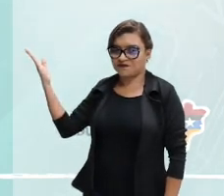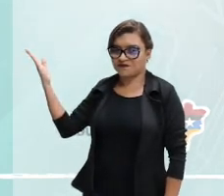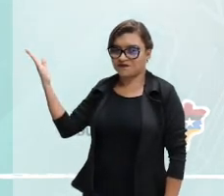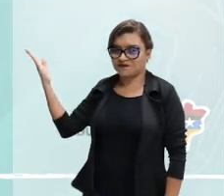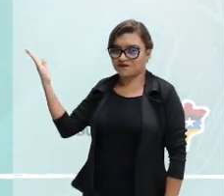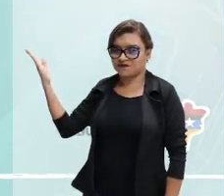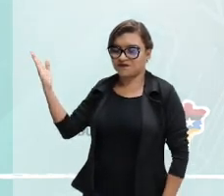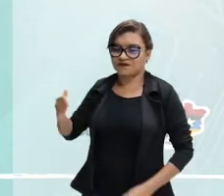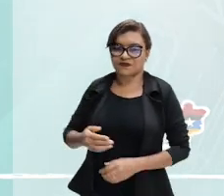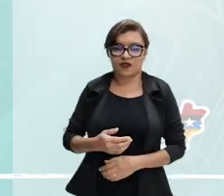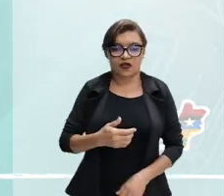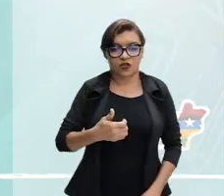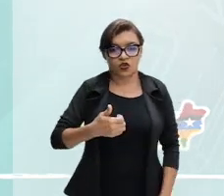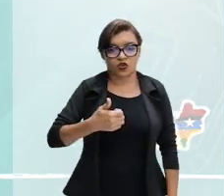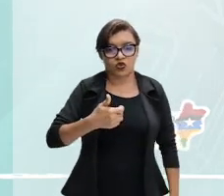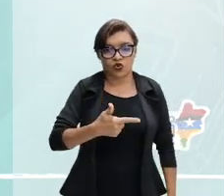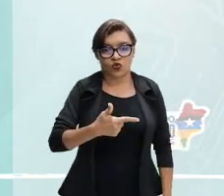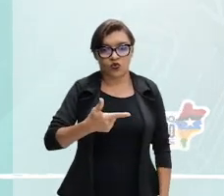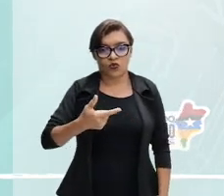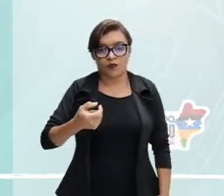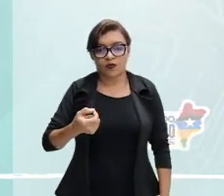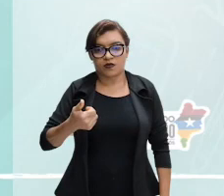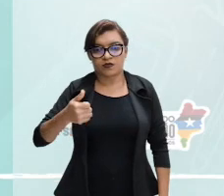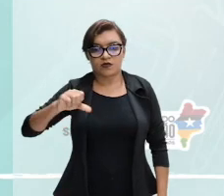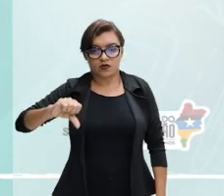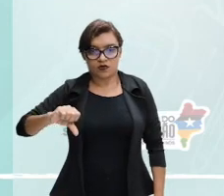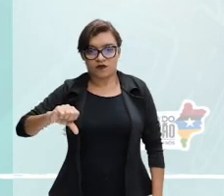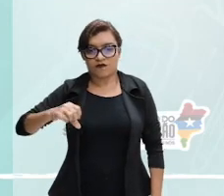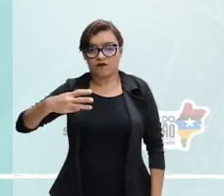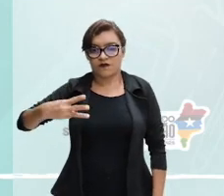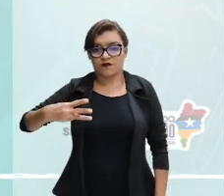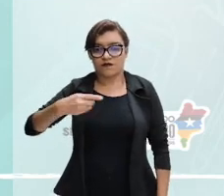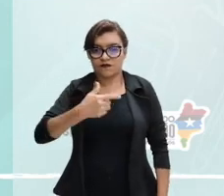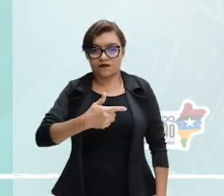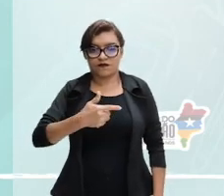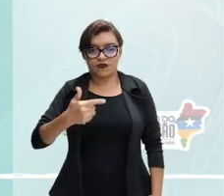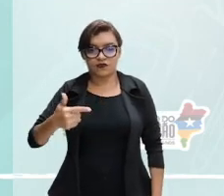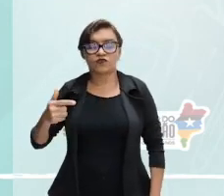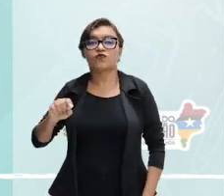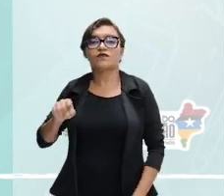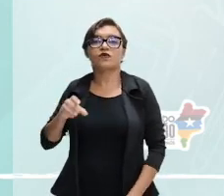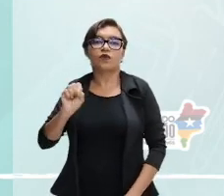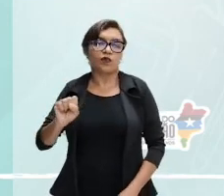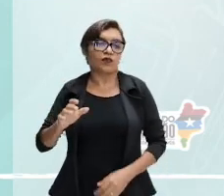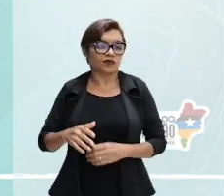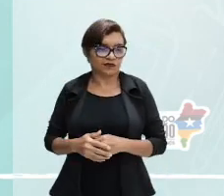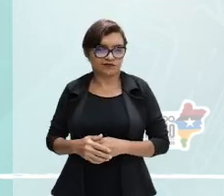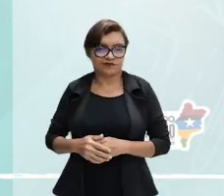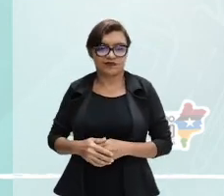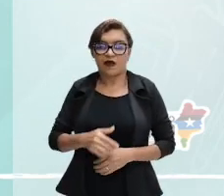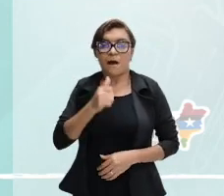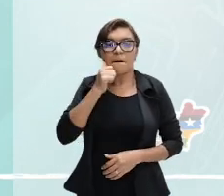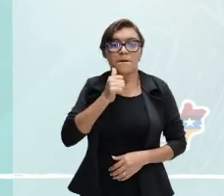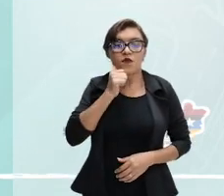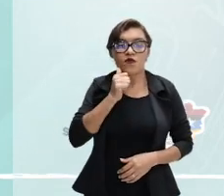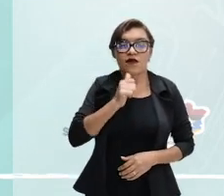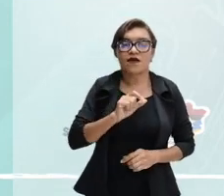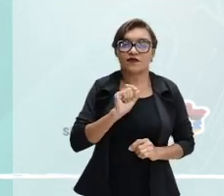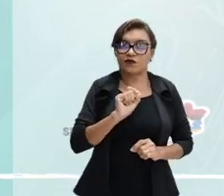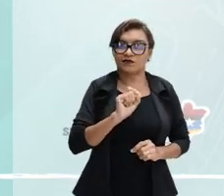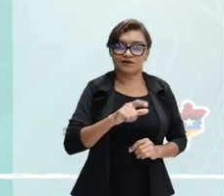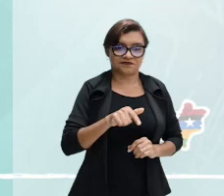9 para 22. Nas mulheres, de 14, de 15, dobrou, foi para 30. Então, percebam que o aumento